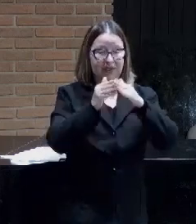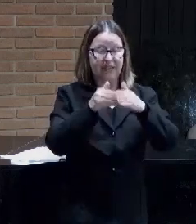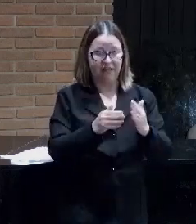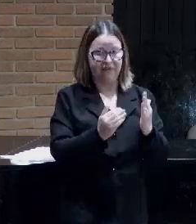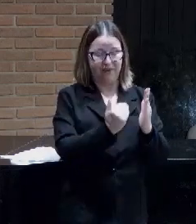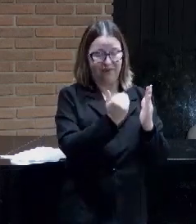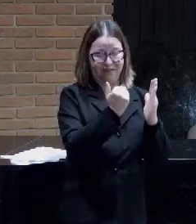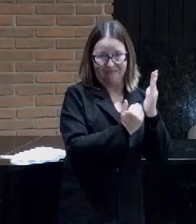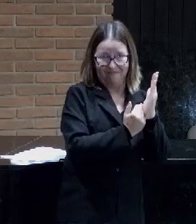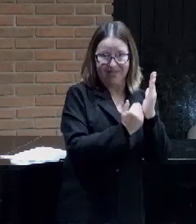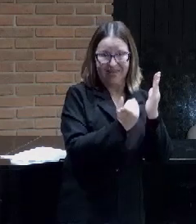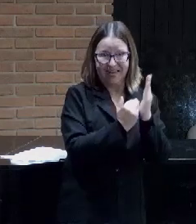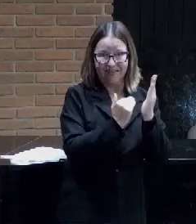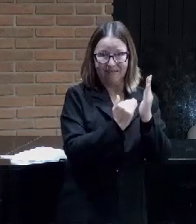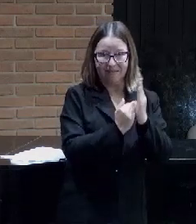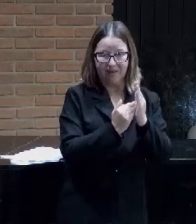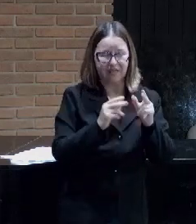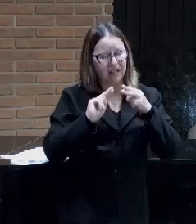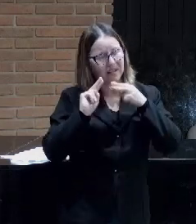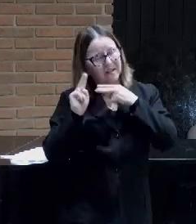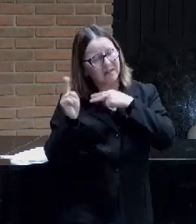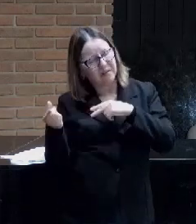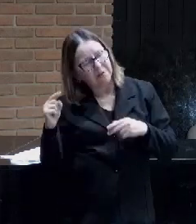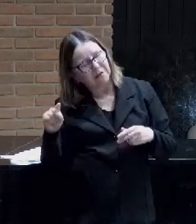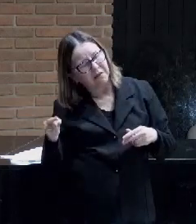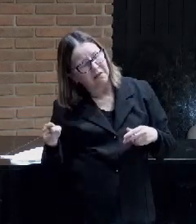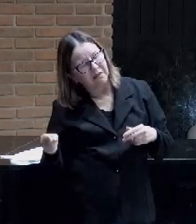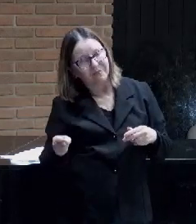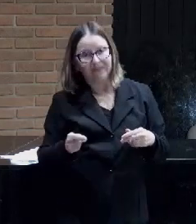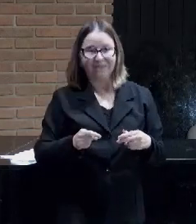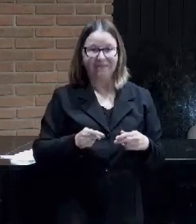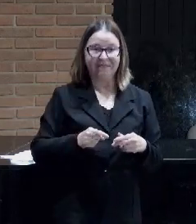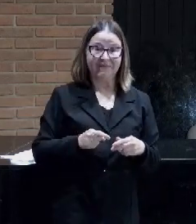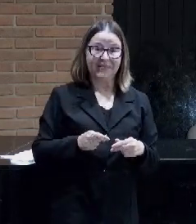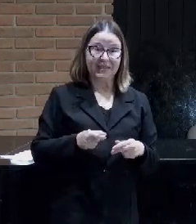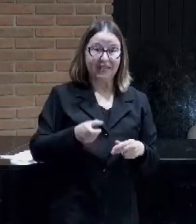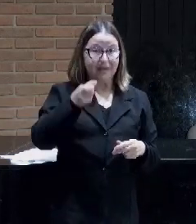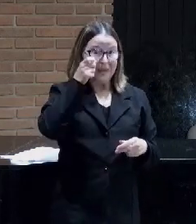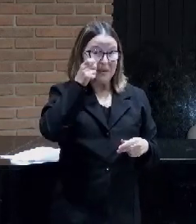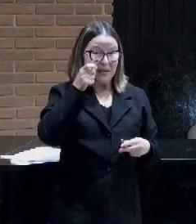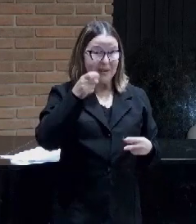É interessante observar, isso a gente vai ver agora no verso 6, que